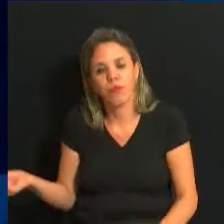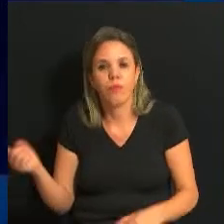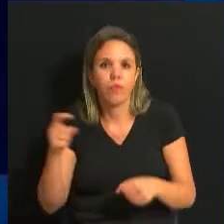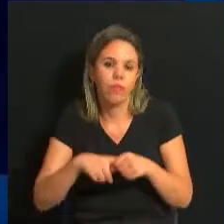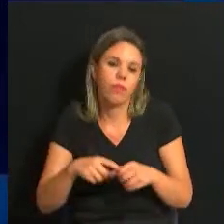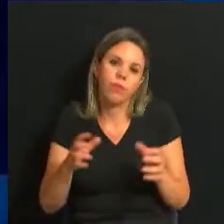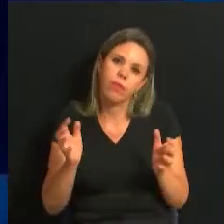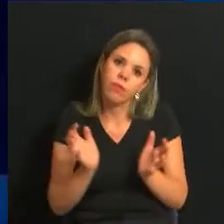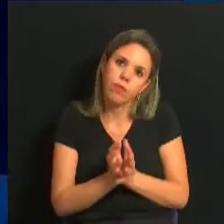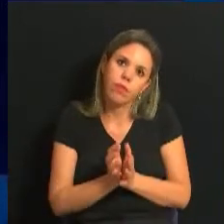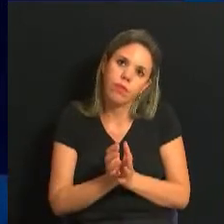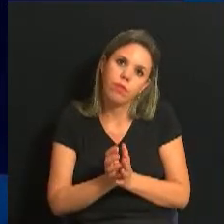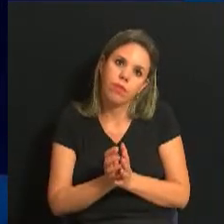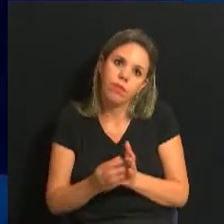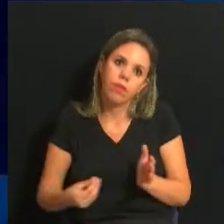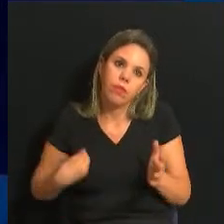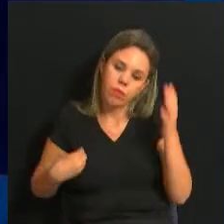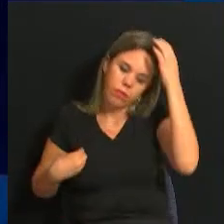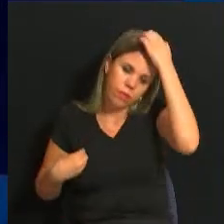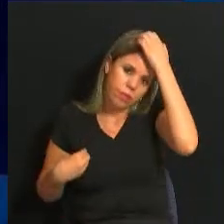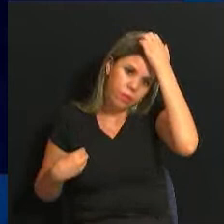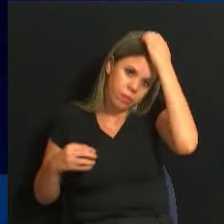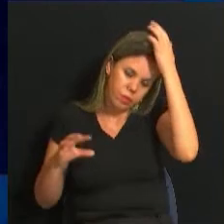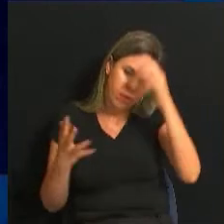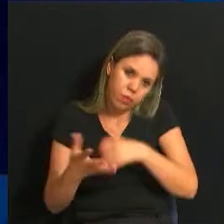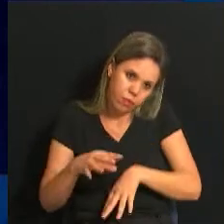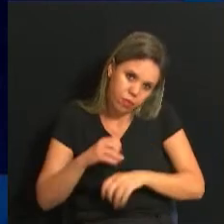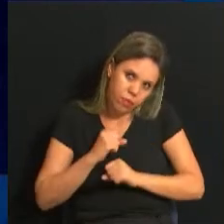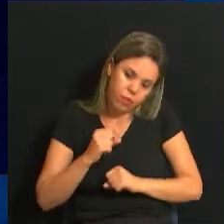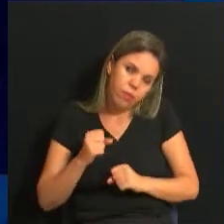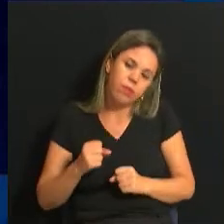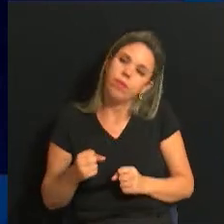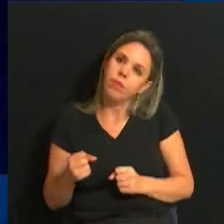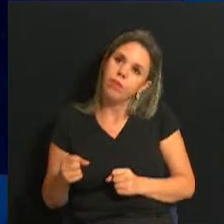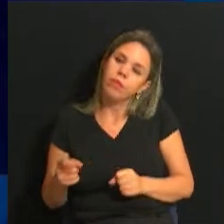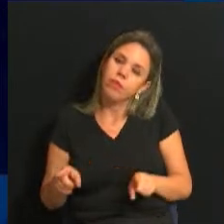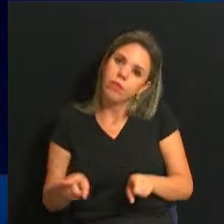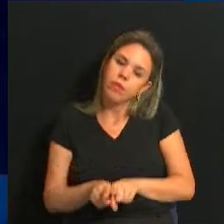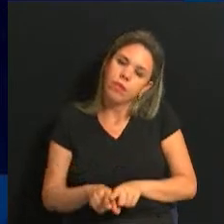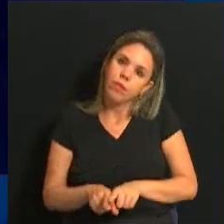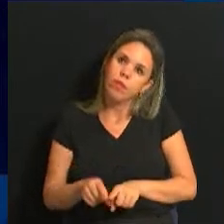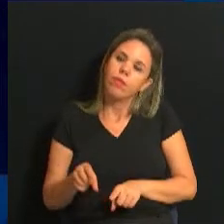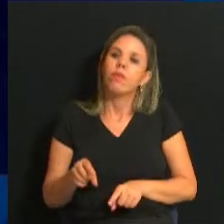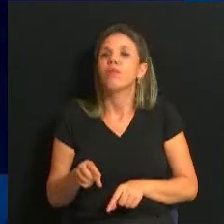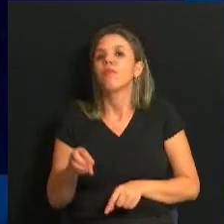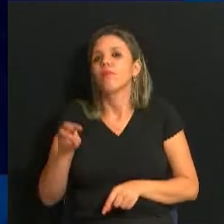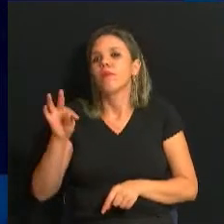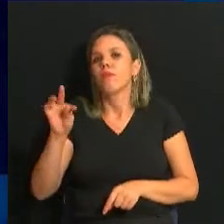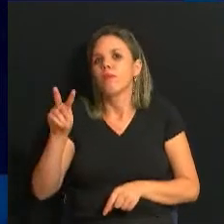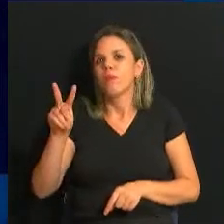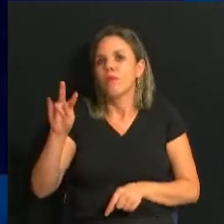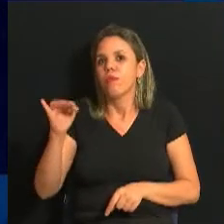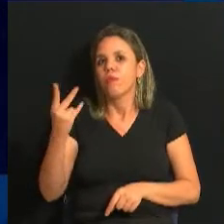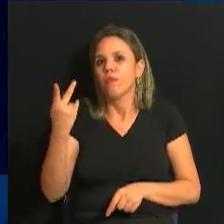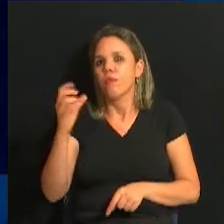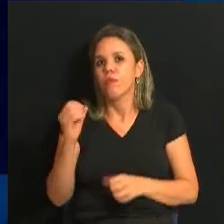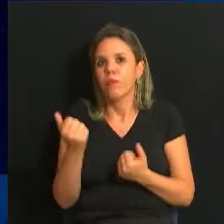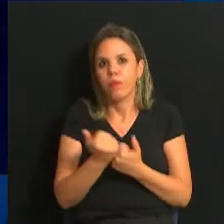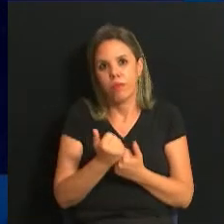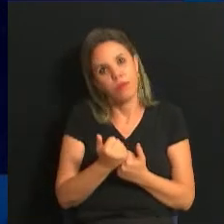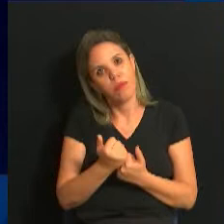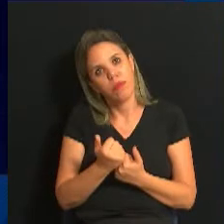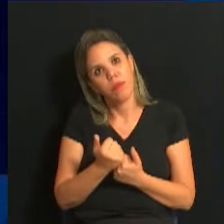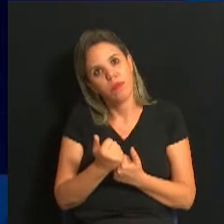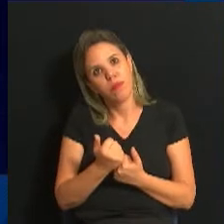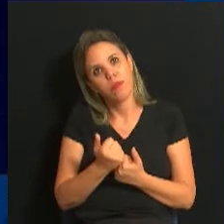equipe, ele que estava com Covid-19, e tem também o meia Vitinho, que pode ficar como opção, o atleta que